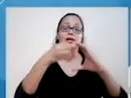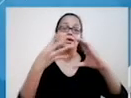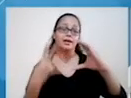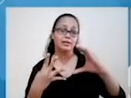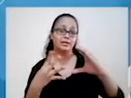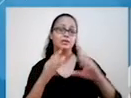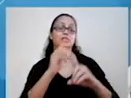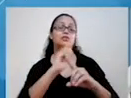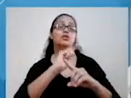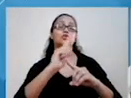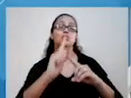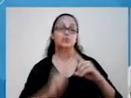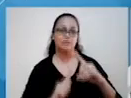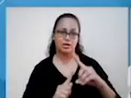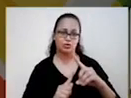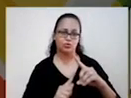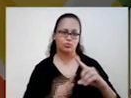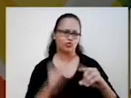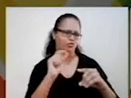átomos.